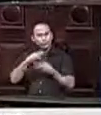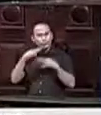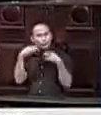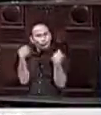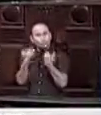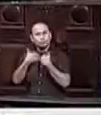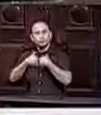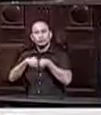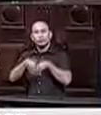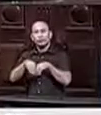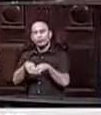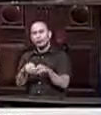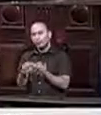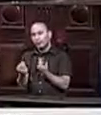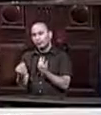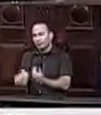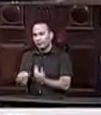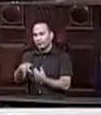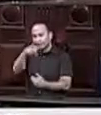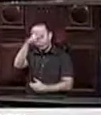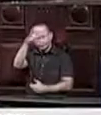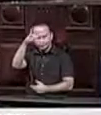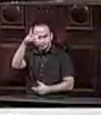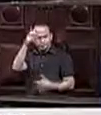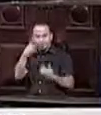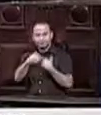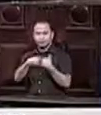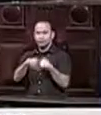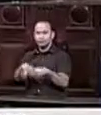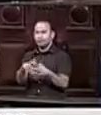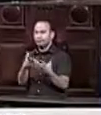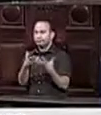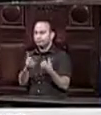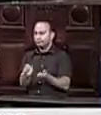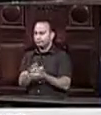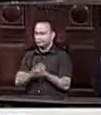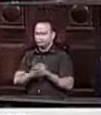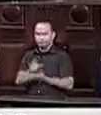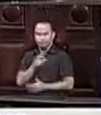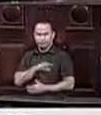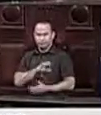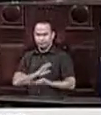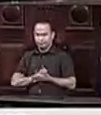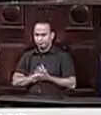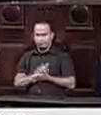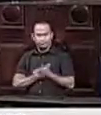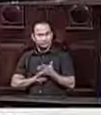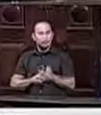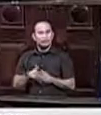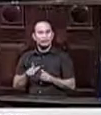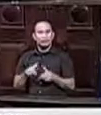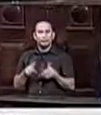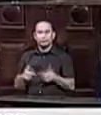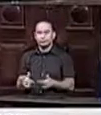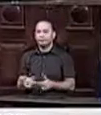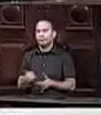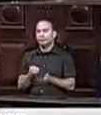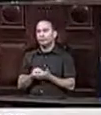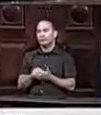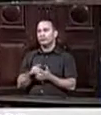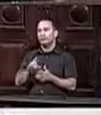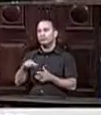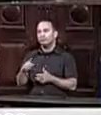igual, e os servidores públicos continuam sem receber o seu pagamento, sejam os ativos, os inativos